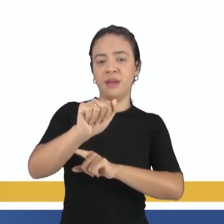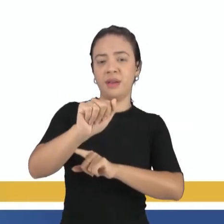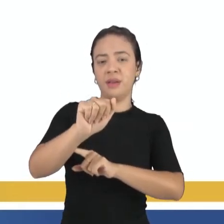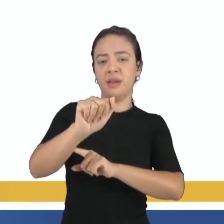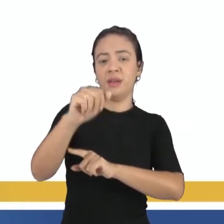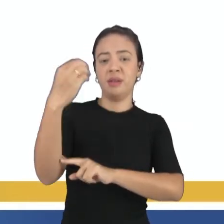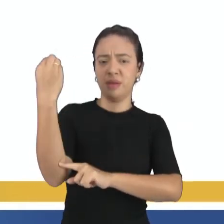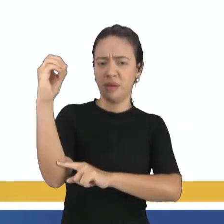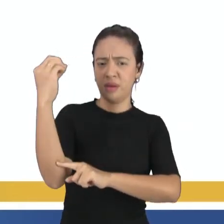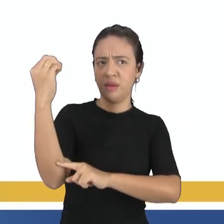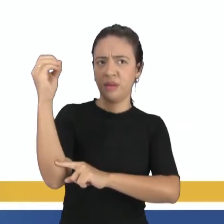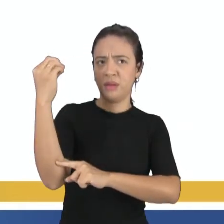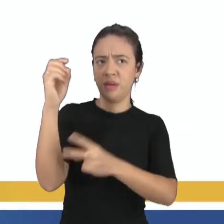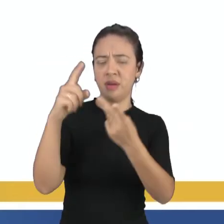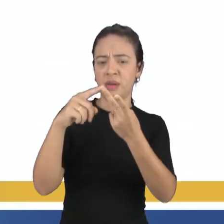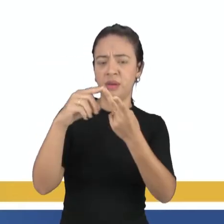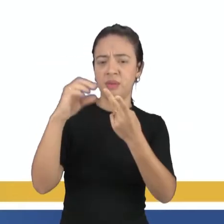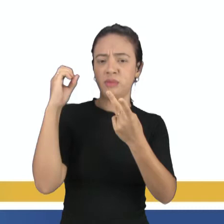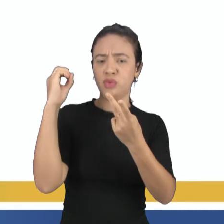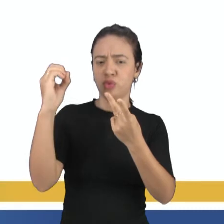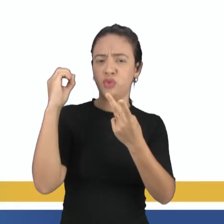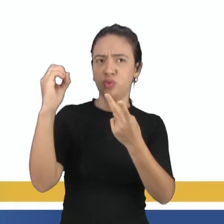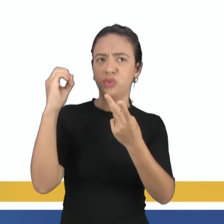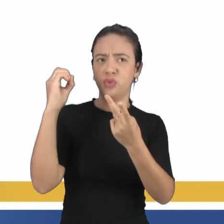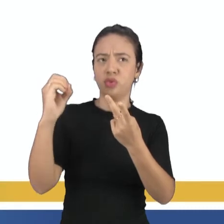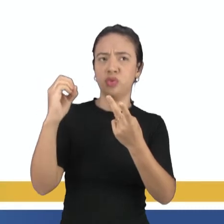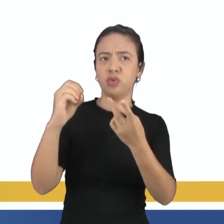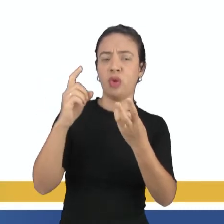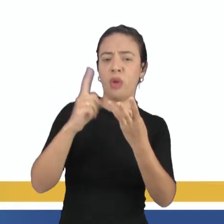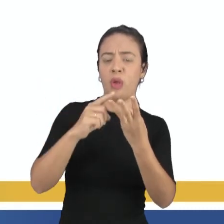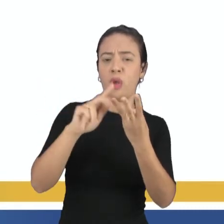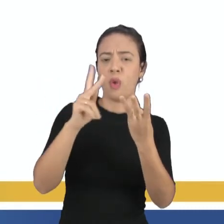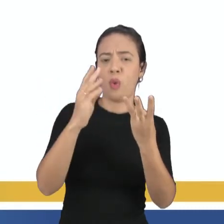simetria de rotação, translação,